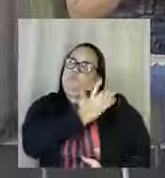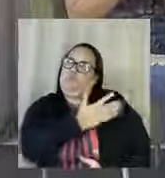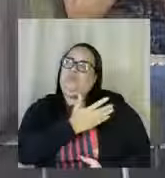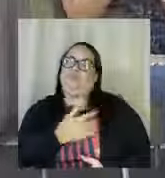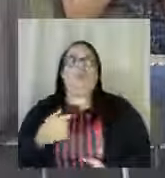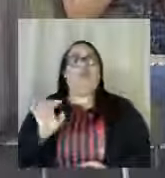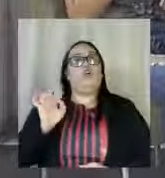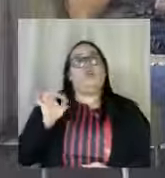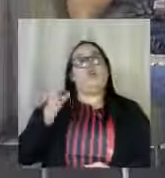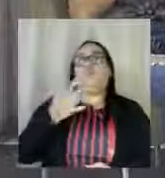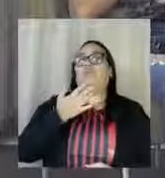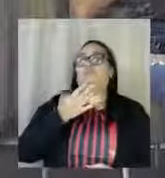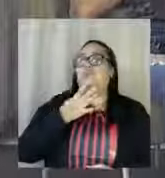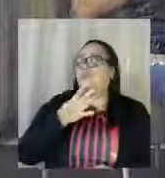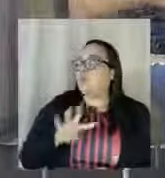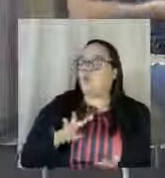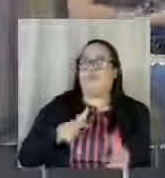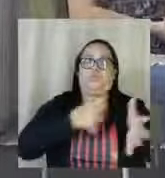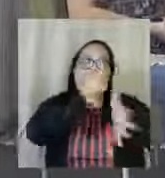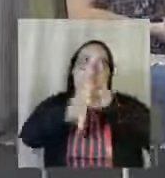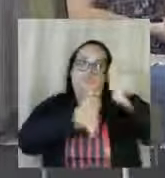língua?